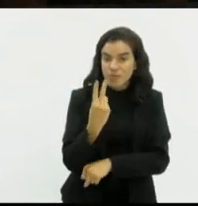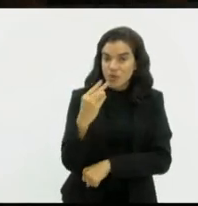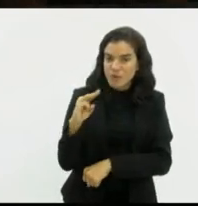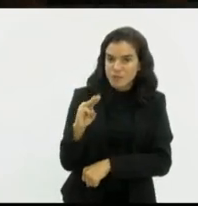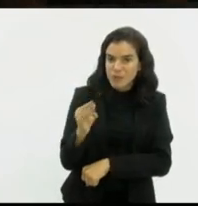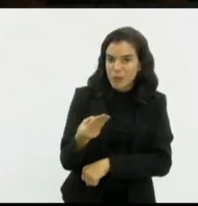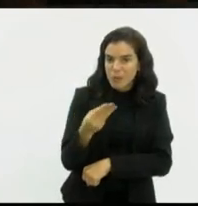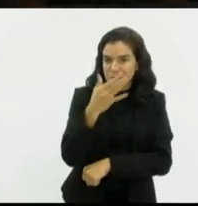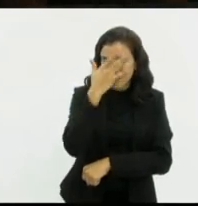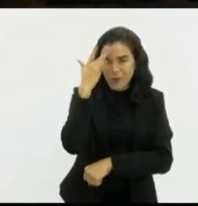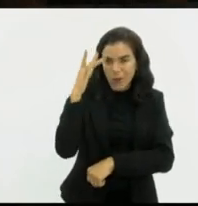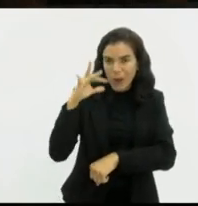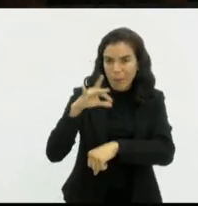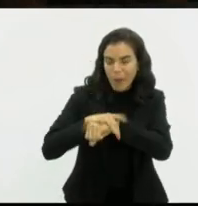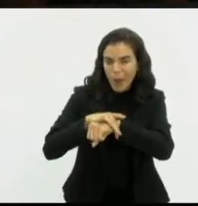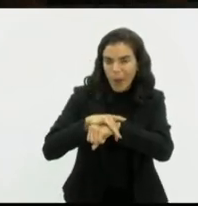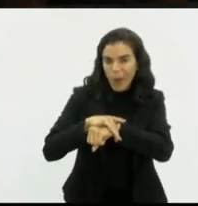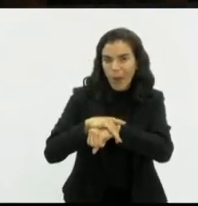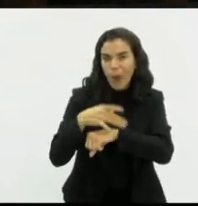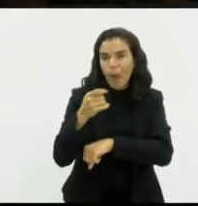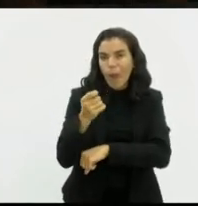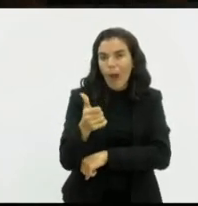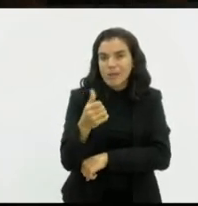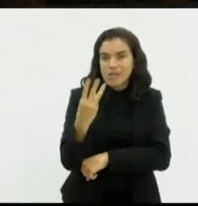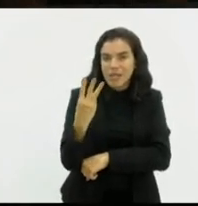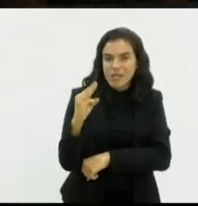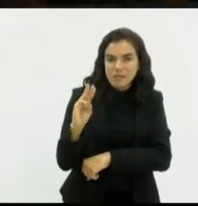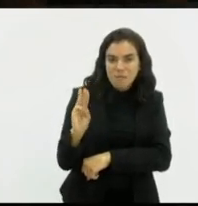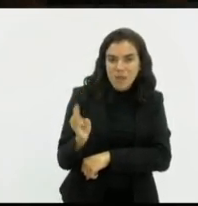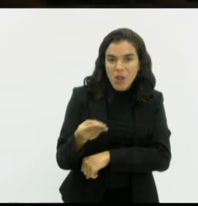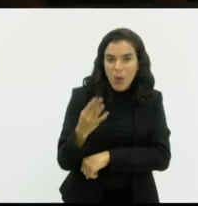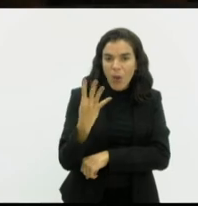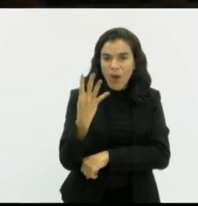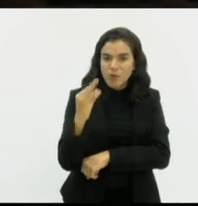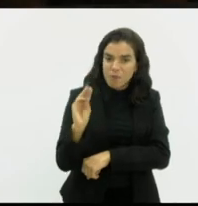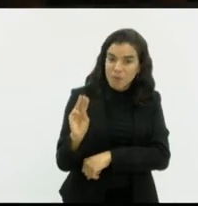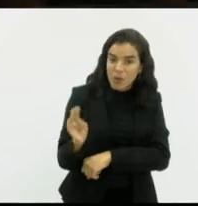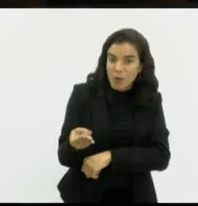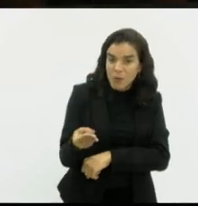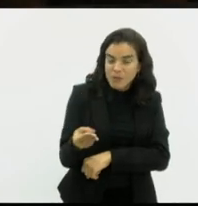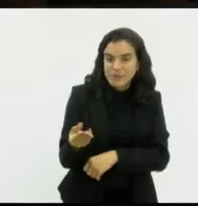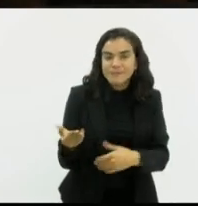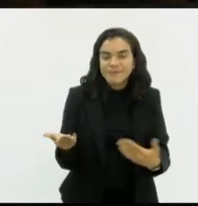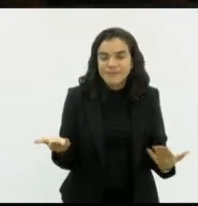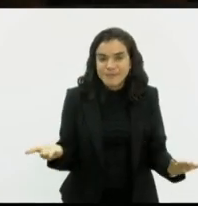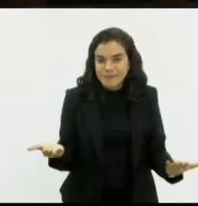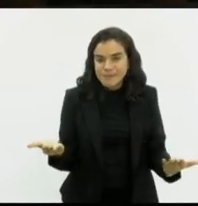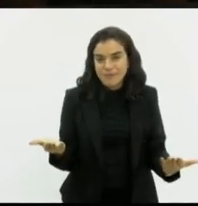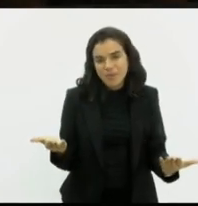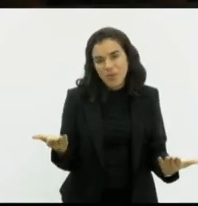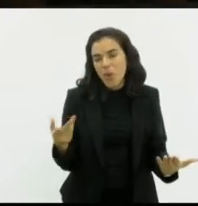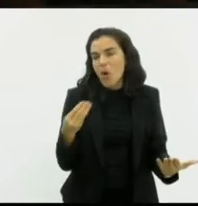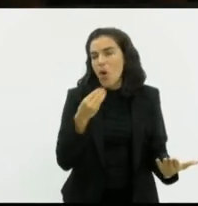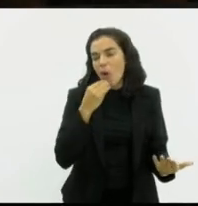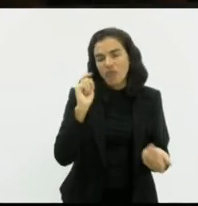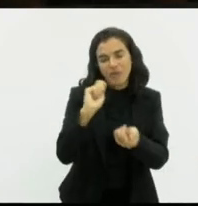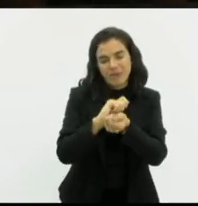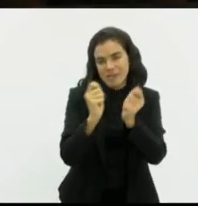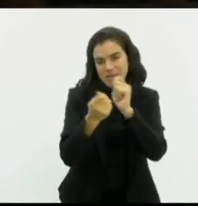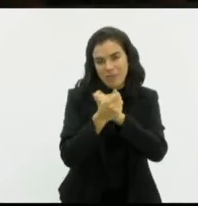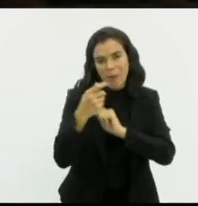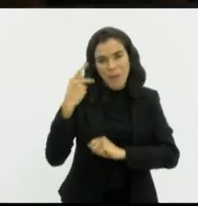infectadas, caminhando para 3 milhões, daqui a pouco 4 milhões, 5 milhões. E é óbvio que isso vai ser politizado. Alguém tem